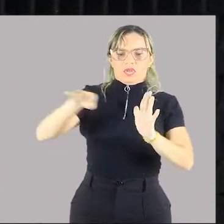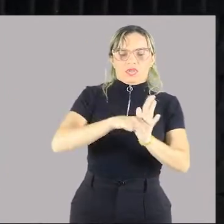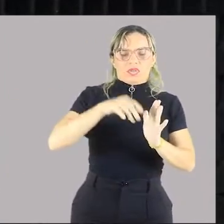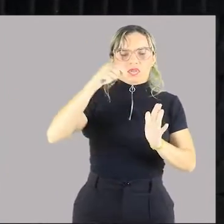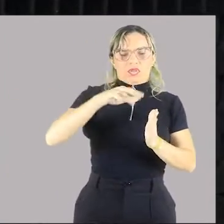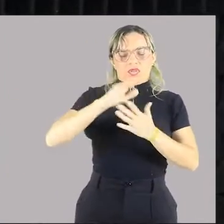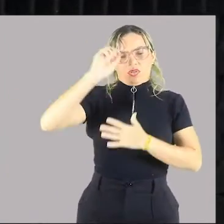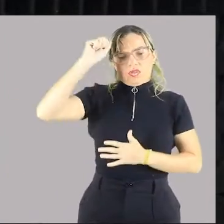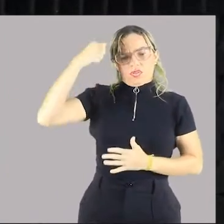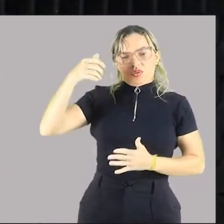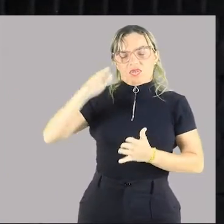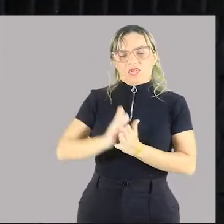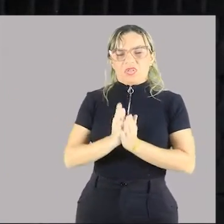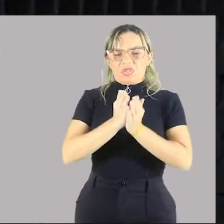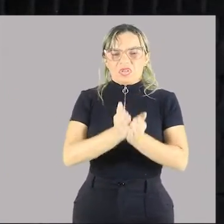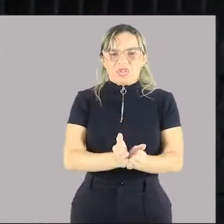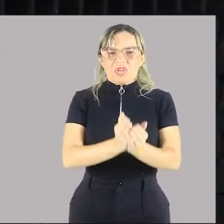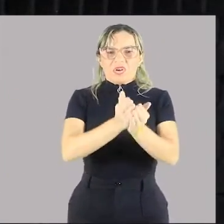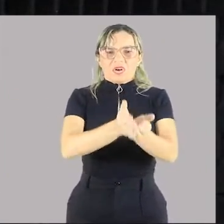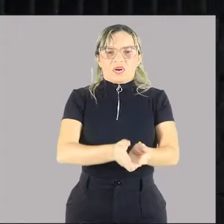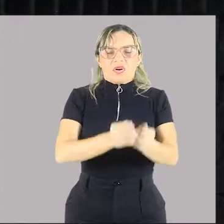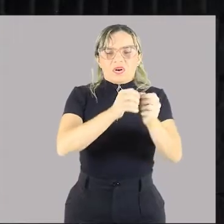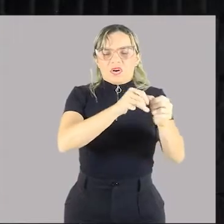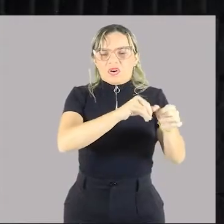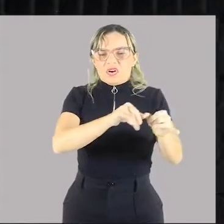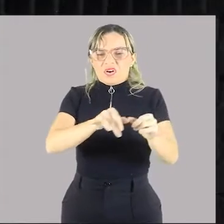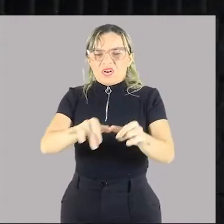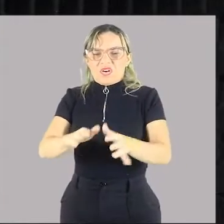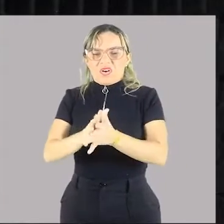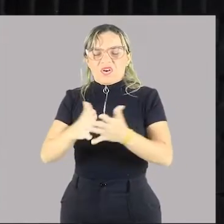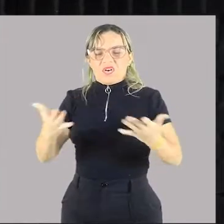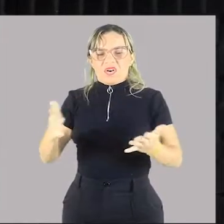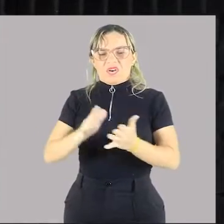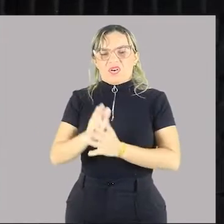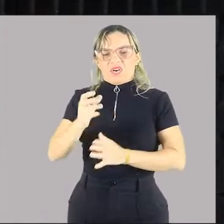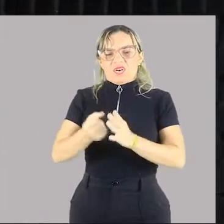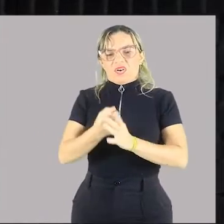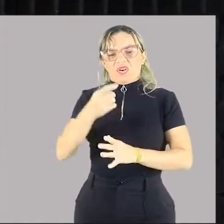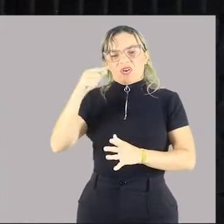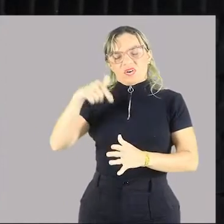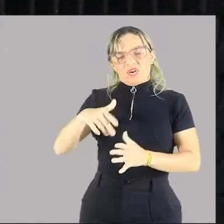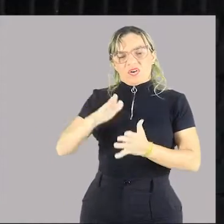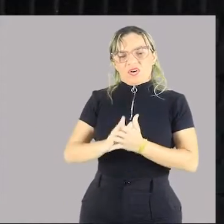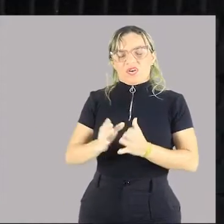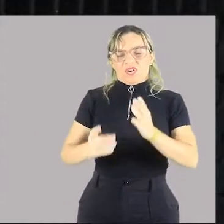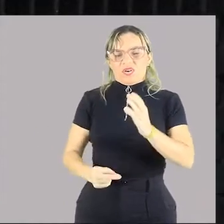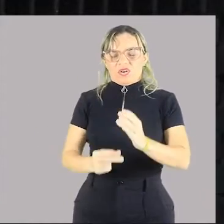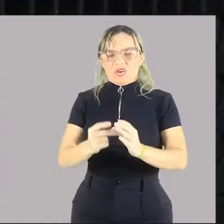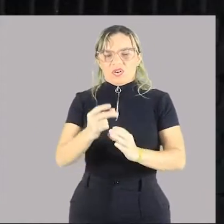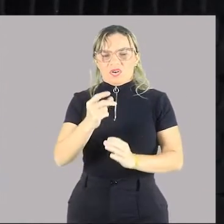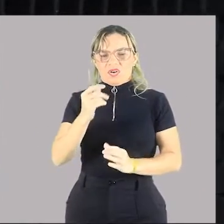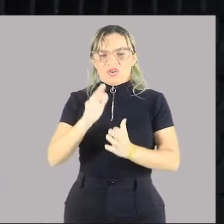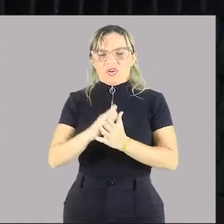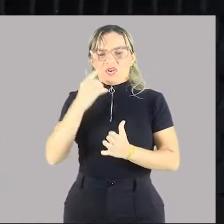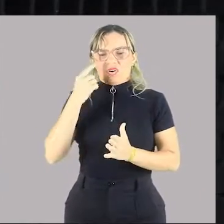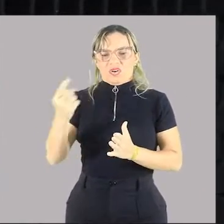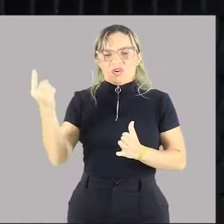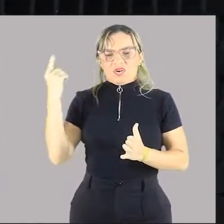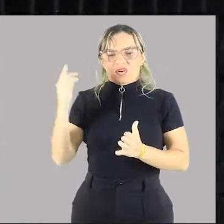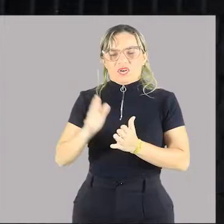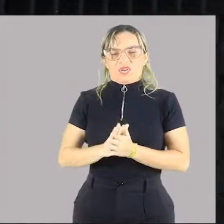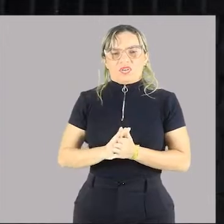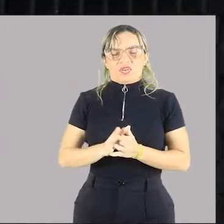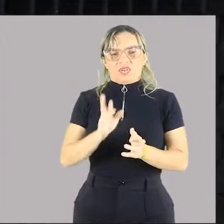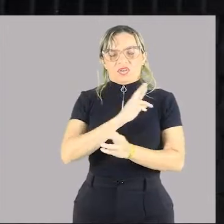intensidade desse tráfico. Um tráfico que gerou acumulação primitiva do capital para os mercadores que estão